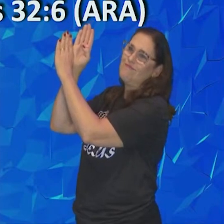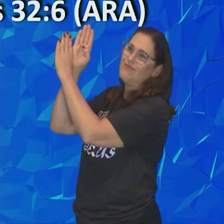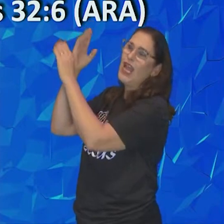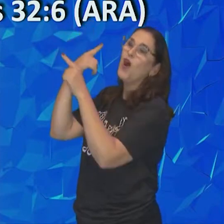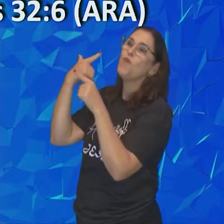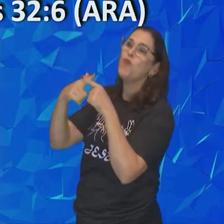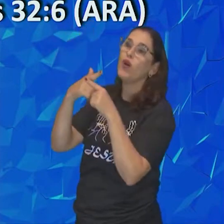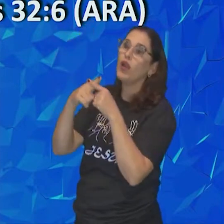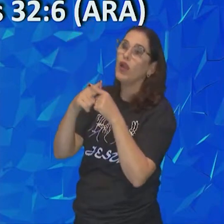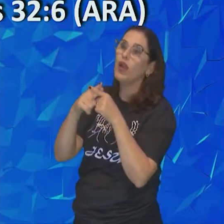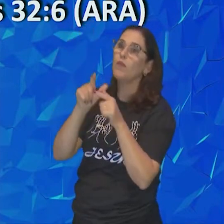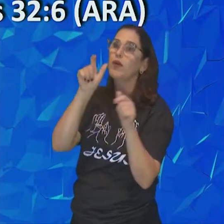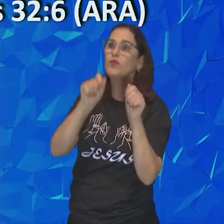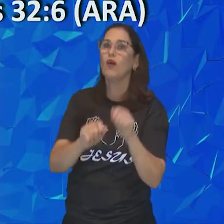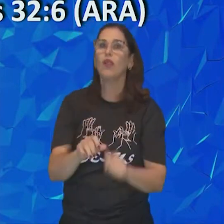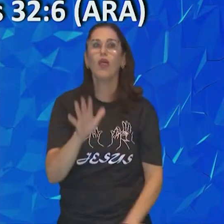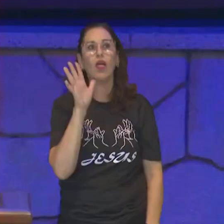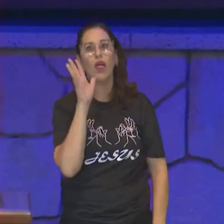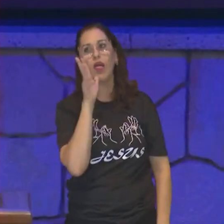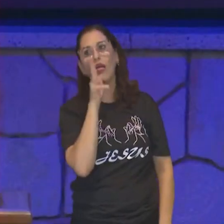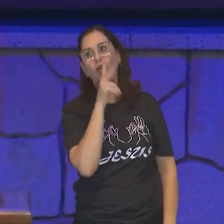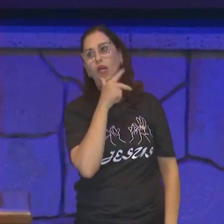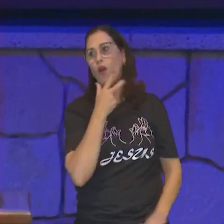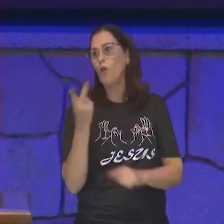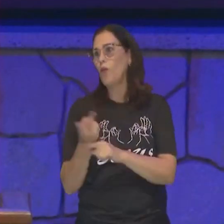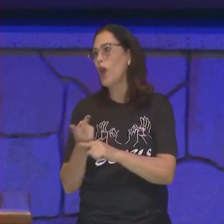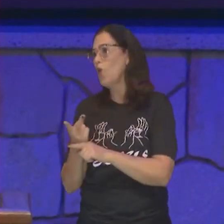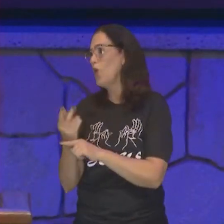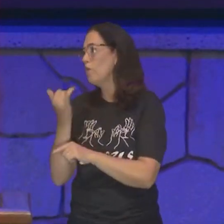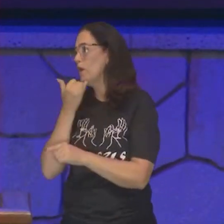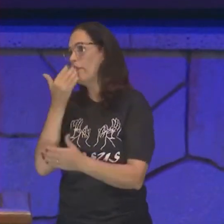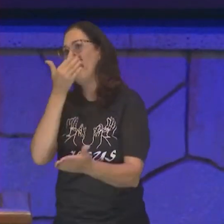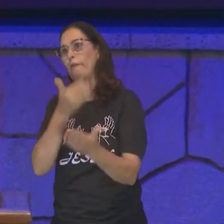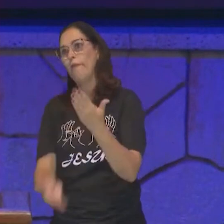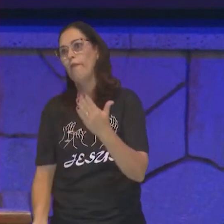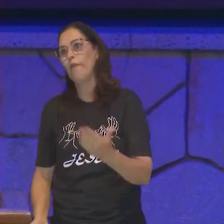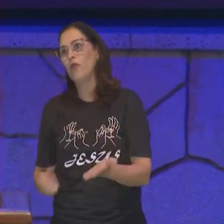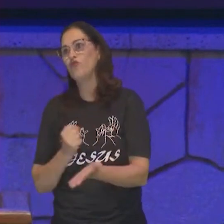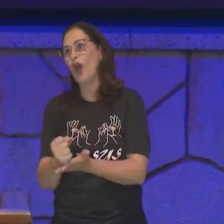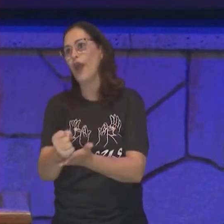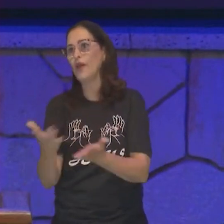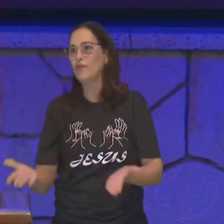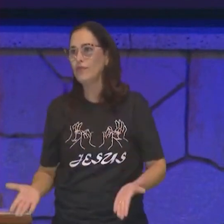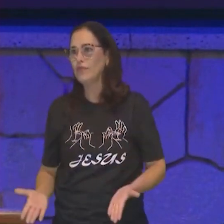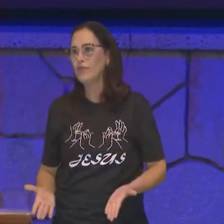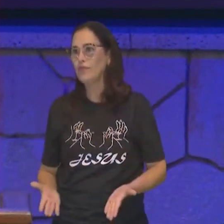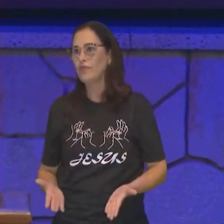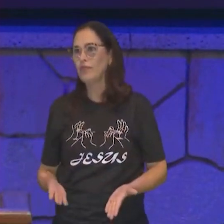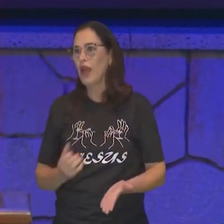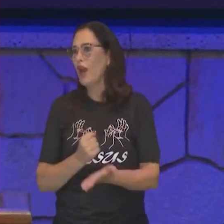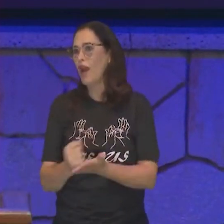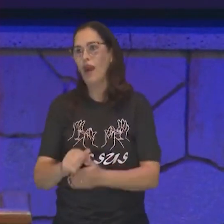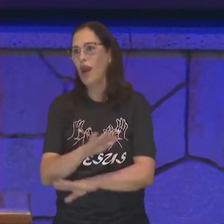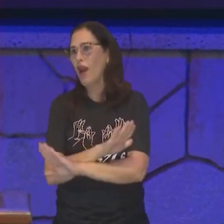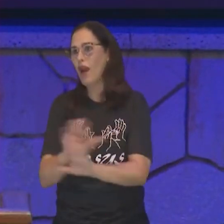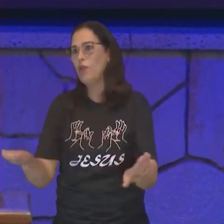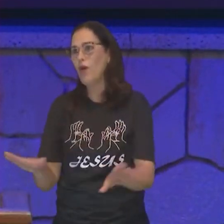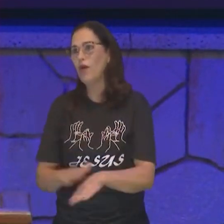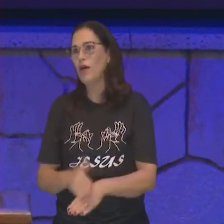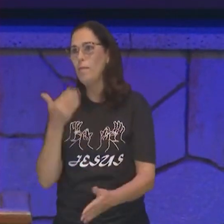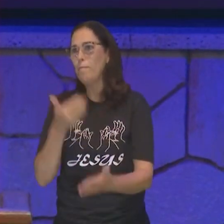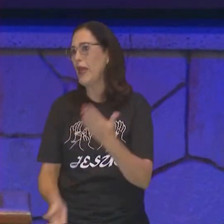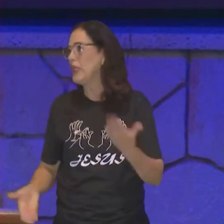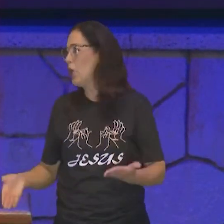Porque tem gente que demora tanto que quando procura o perdão já é tarde demais, já foi,